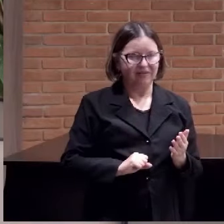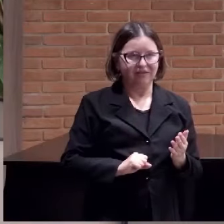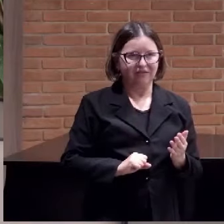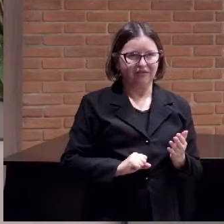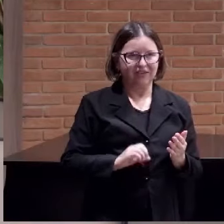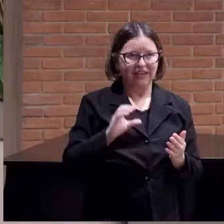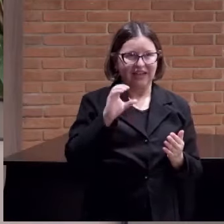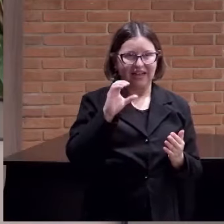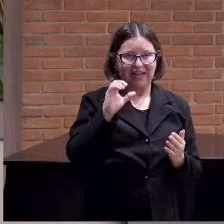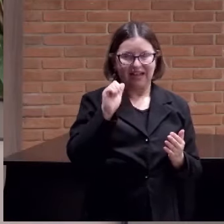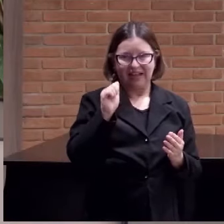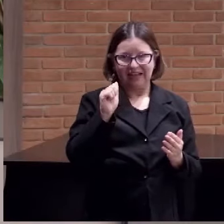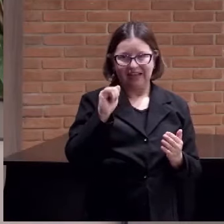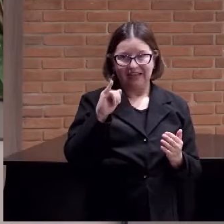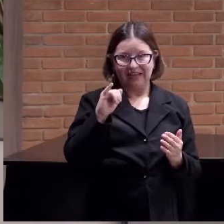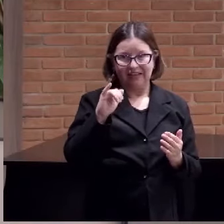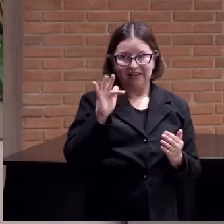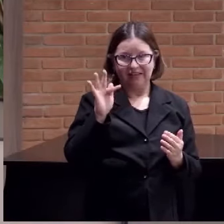Caifás,